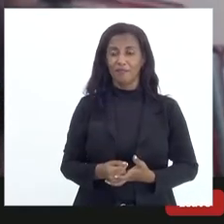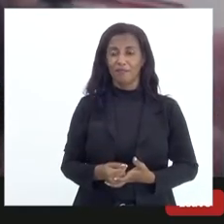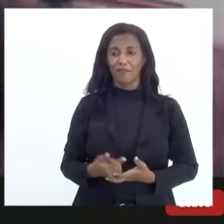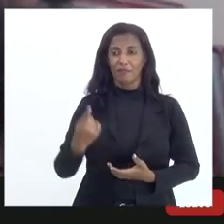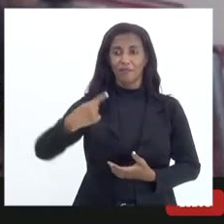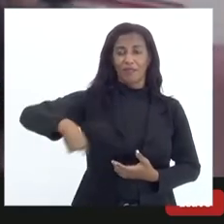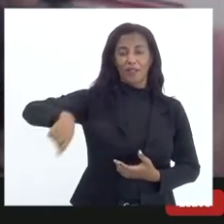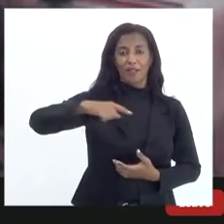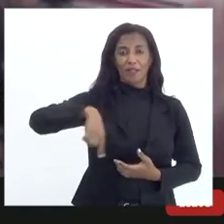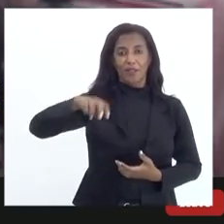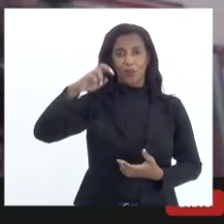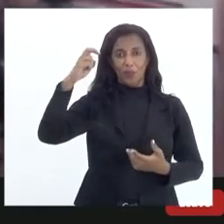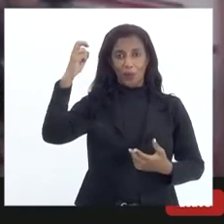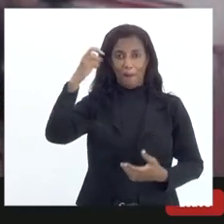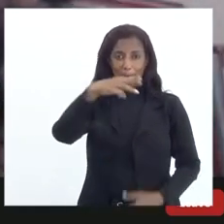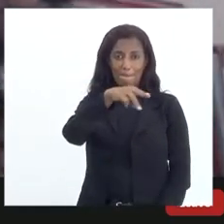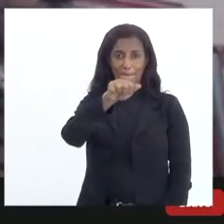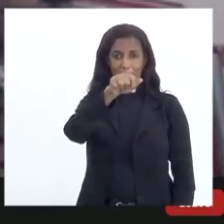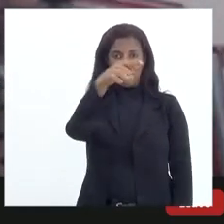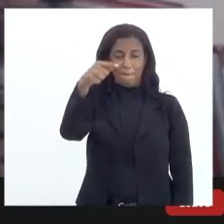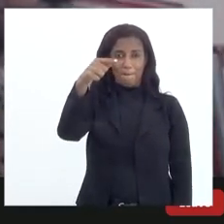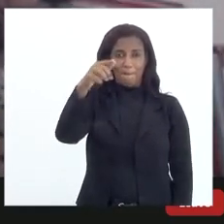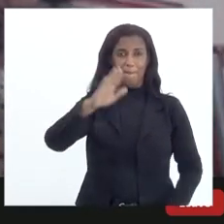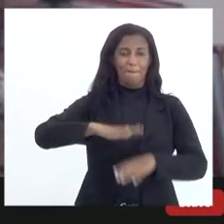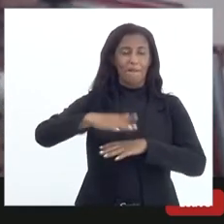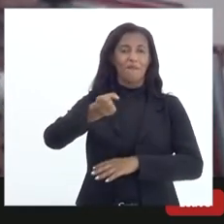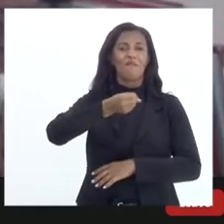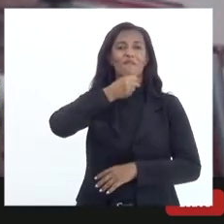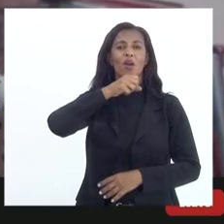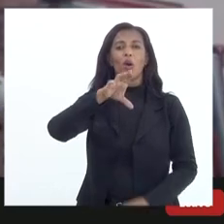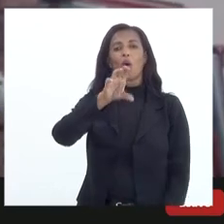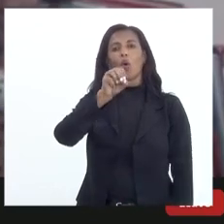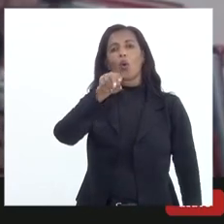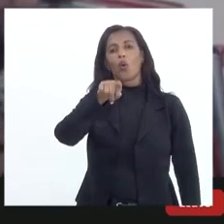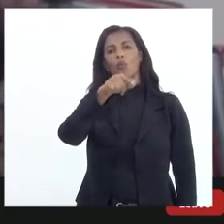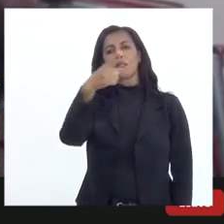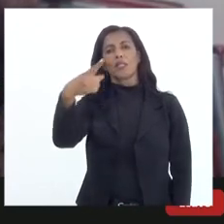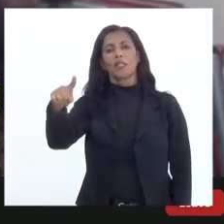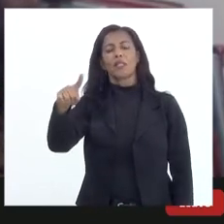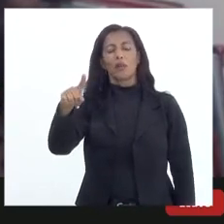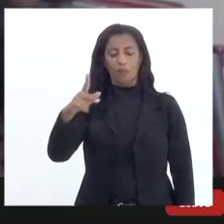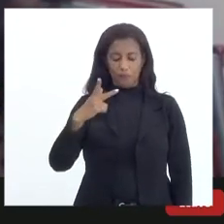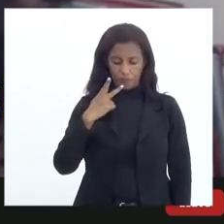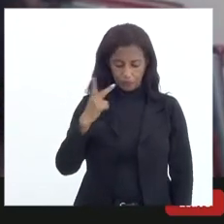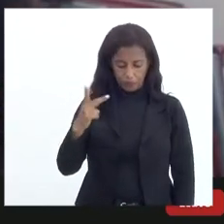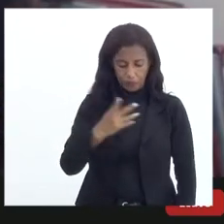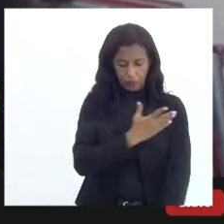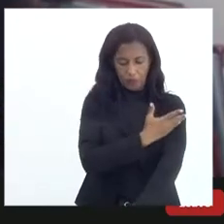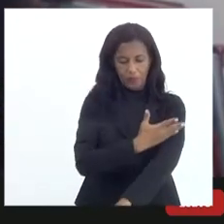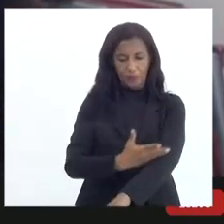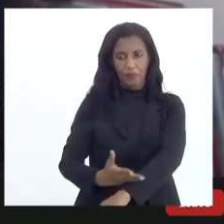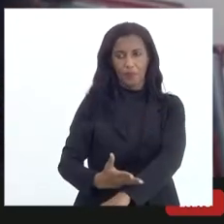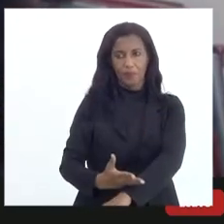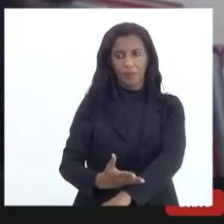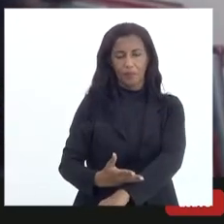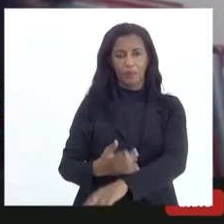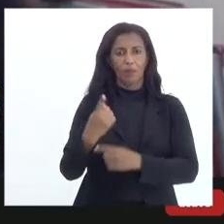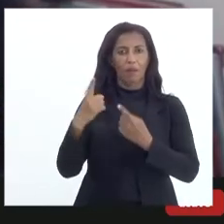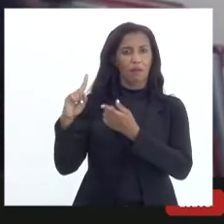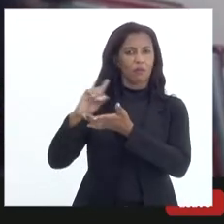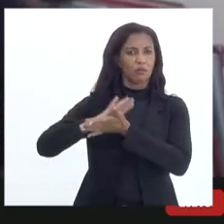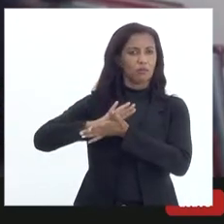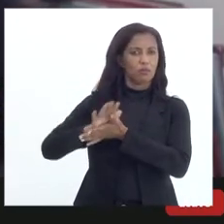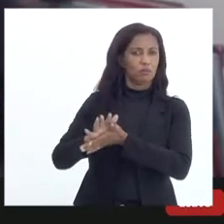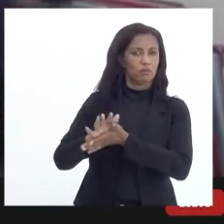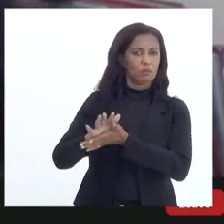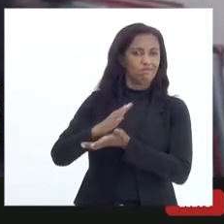grande sábia e mãe mais velha, Conceição Evaristo, que ela diz assim: o branco antirracista